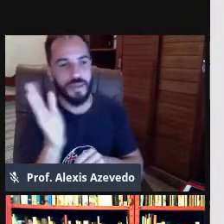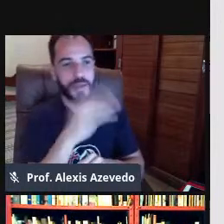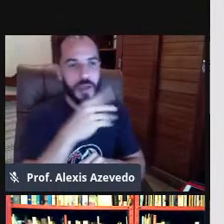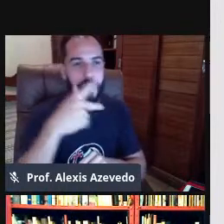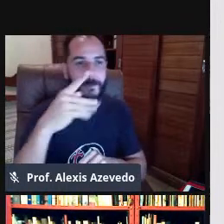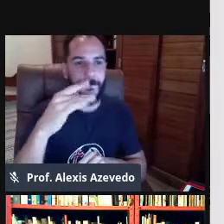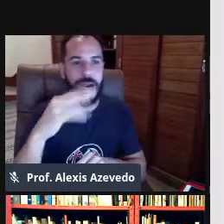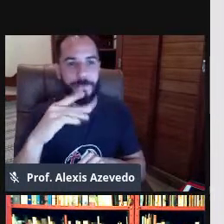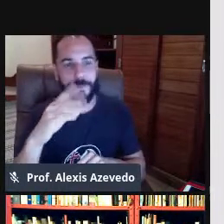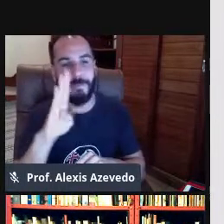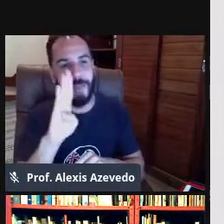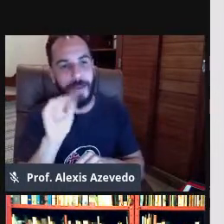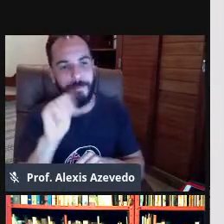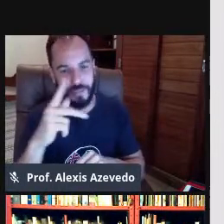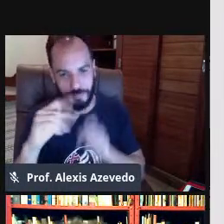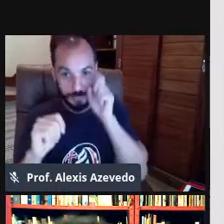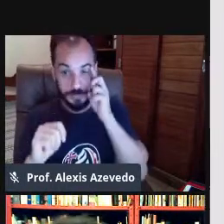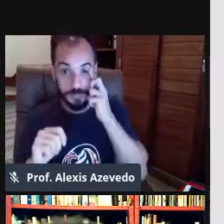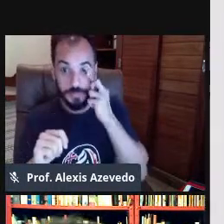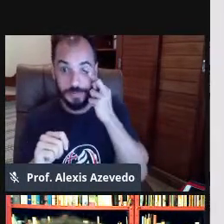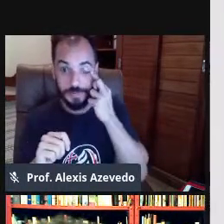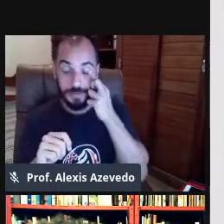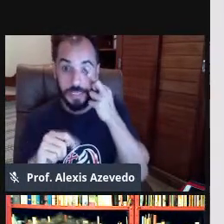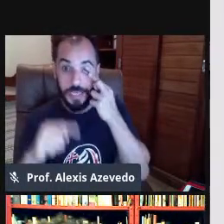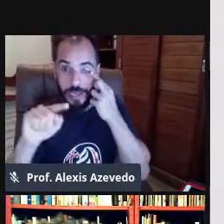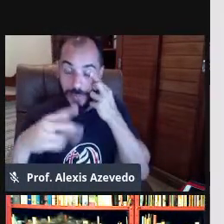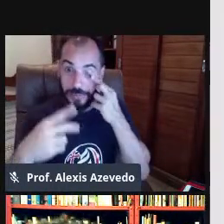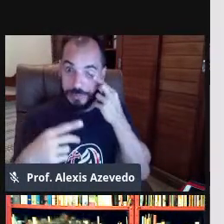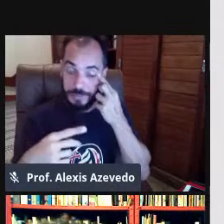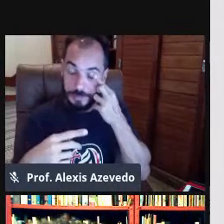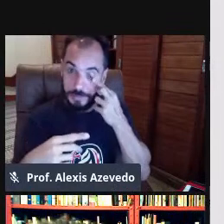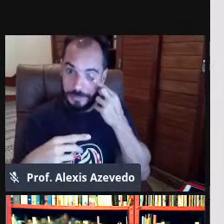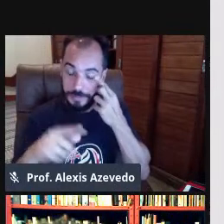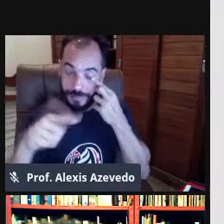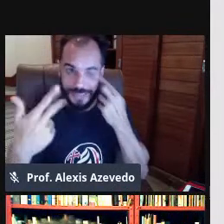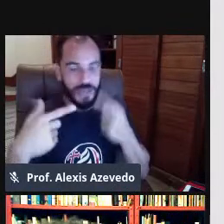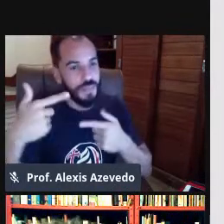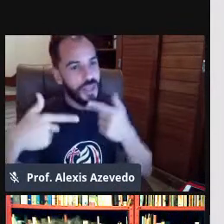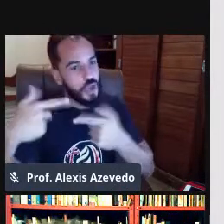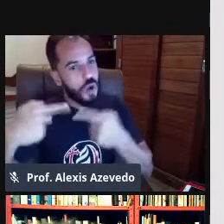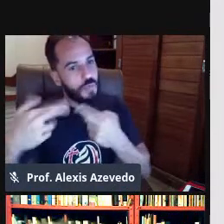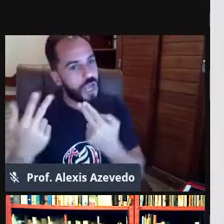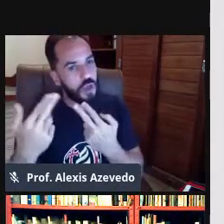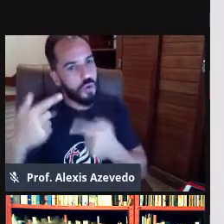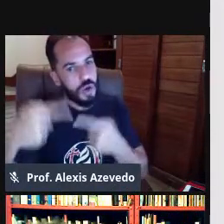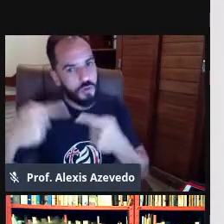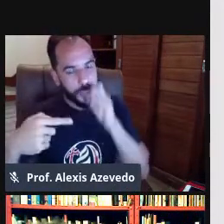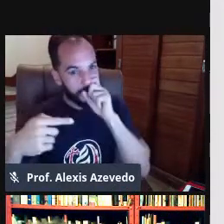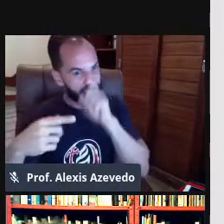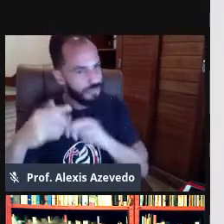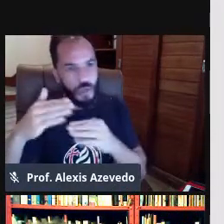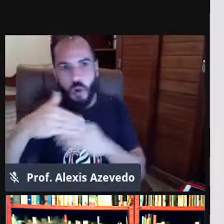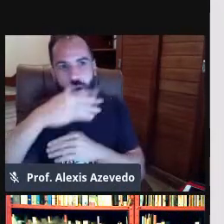um número suficiente, né, que é necessário para a formação do professor. Mas o resto, gente, a estrutura é a mesma,